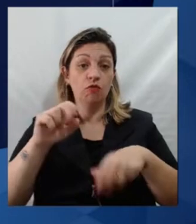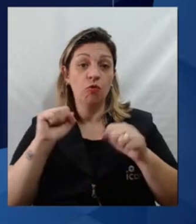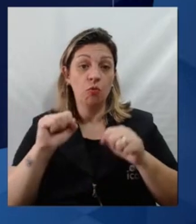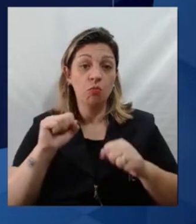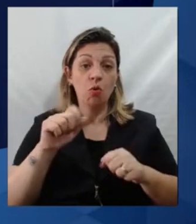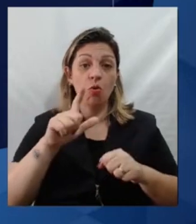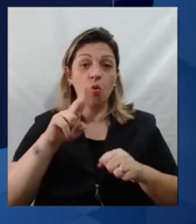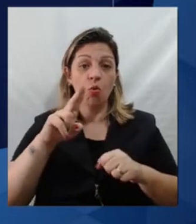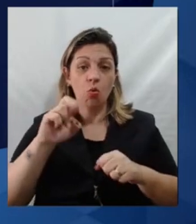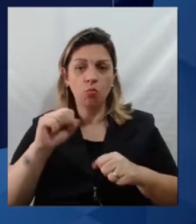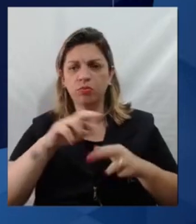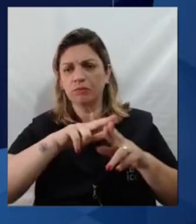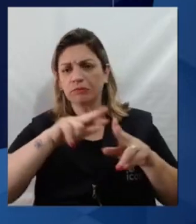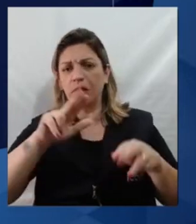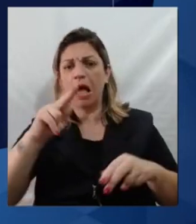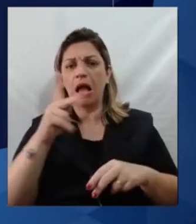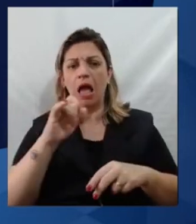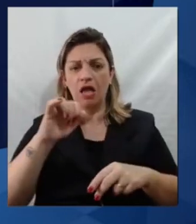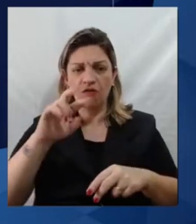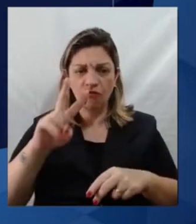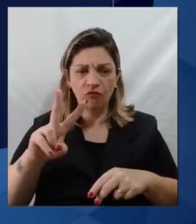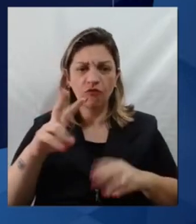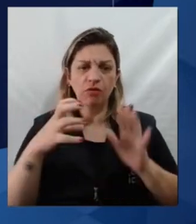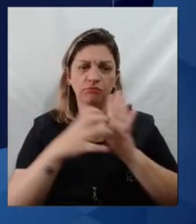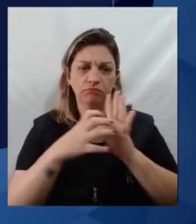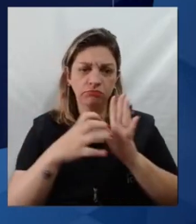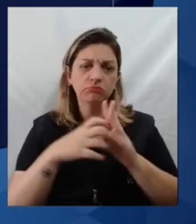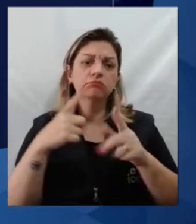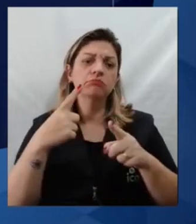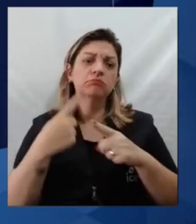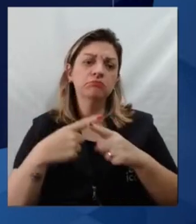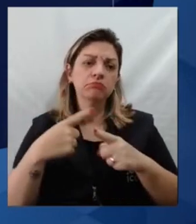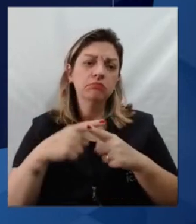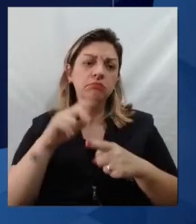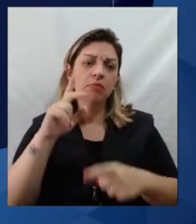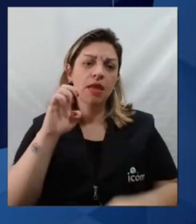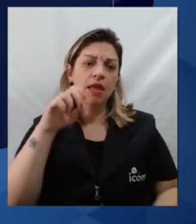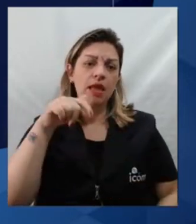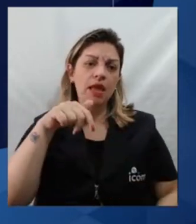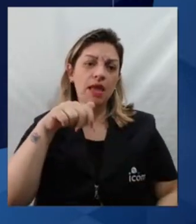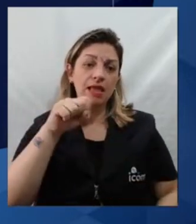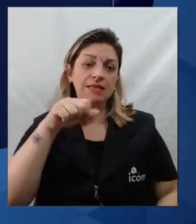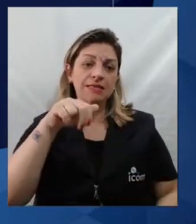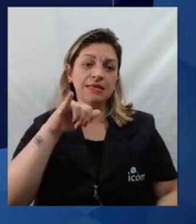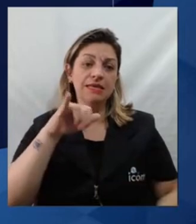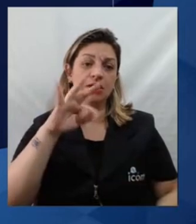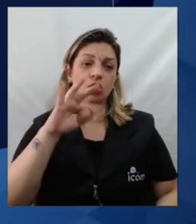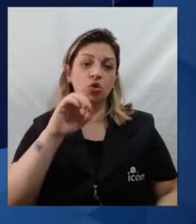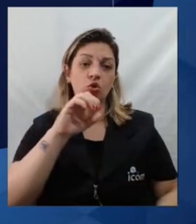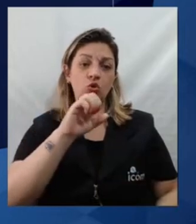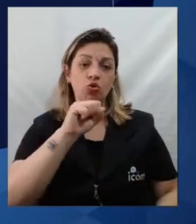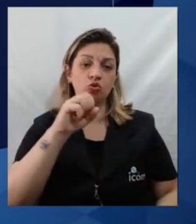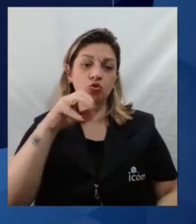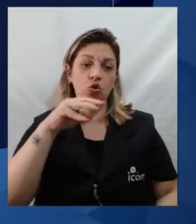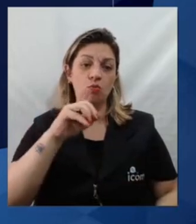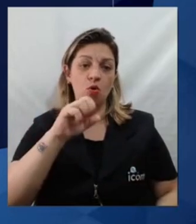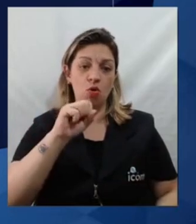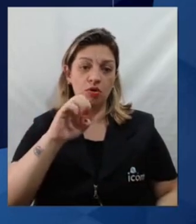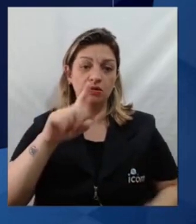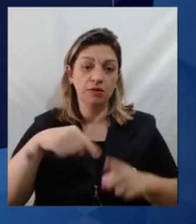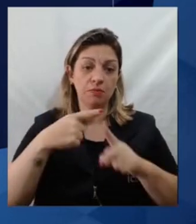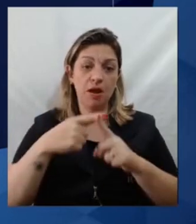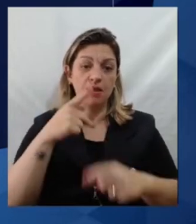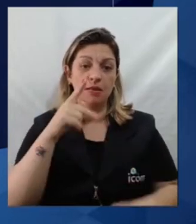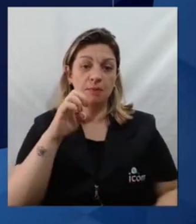pelo HIV, hipertensão portal, esquistossomose. E HP por doença tromboembólica crônica, TEP crônico.